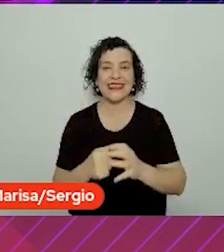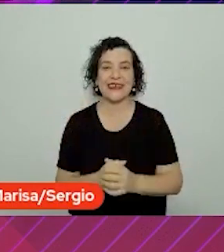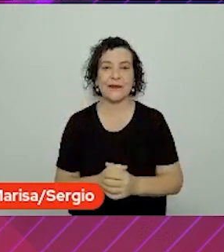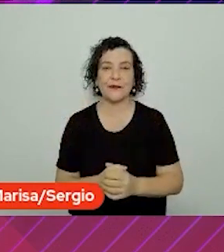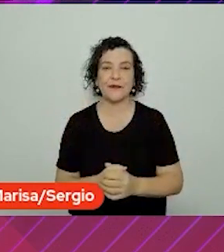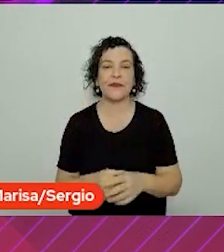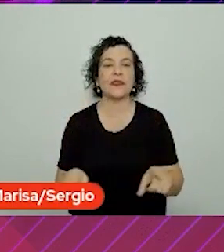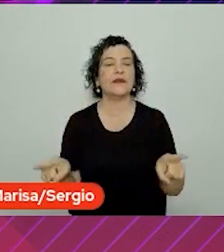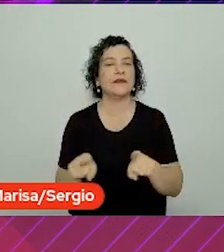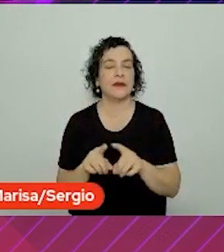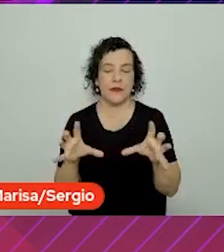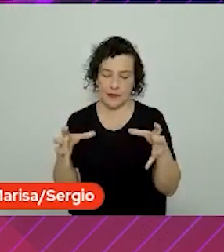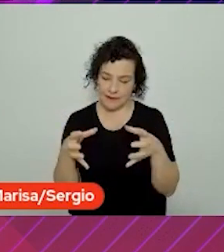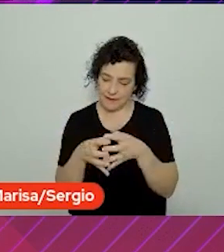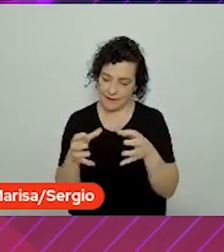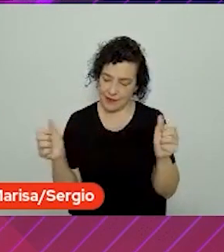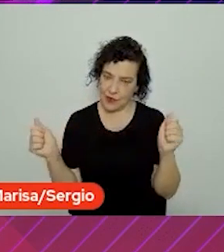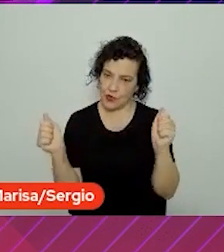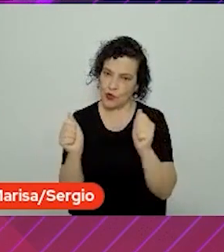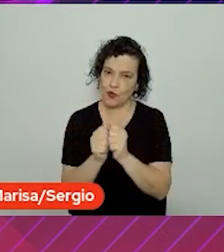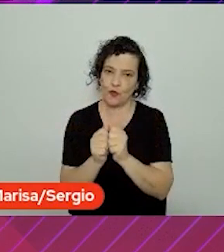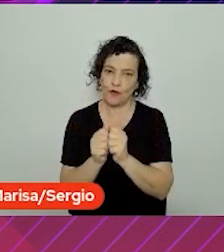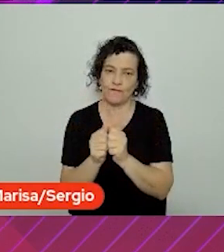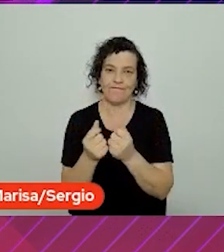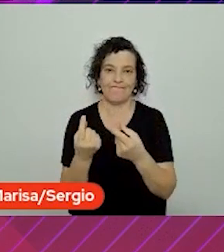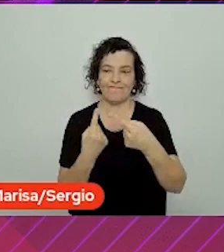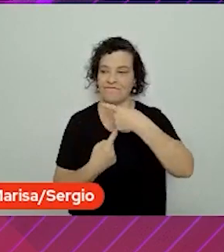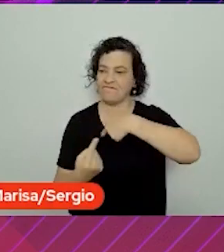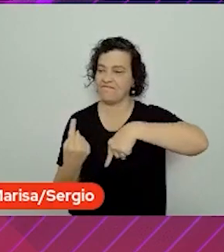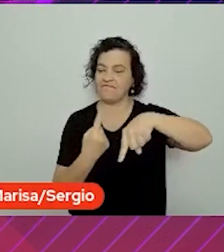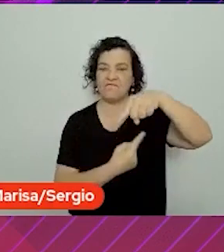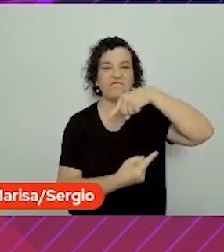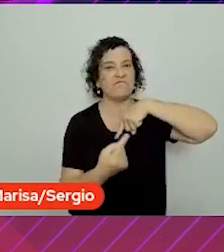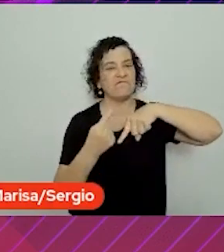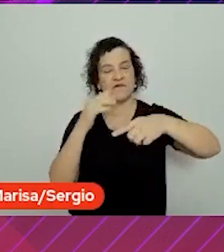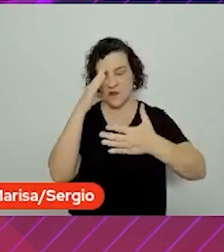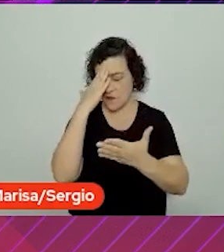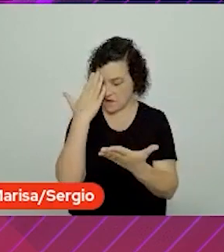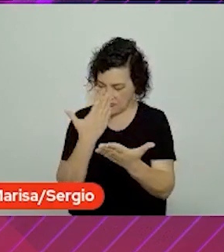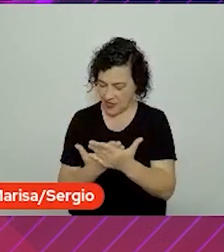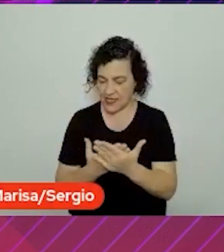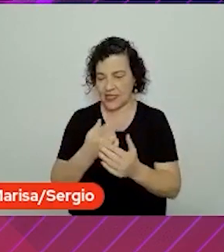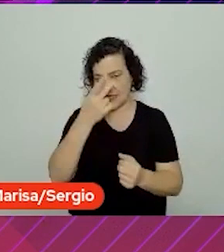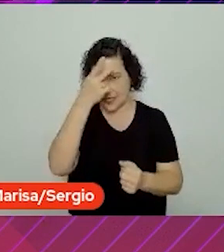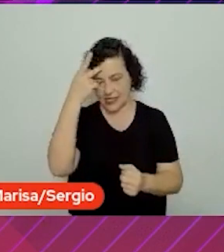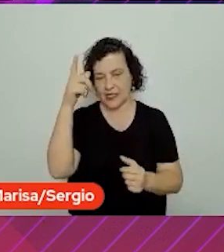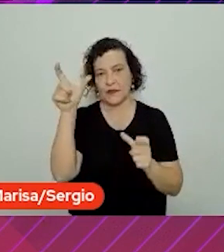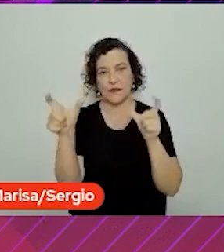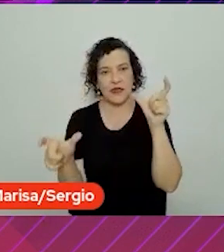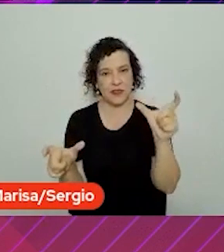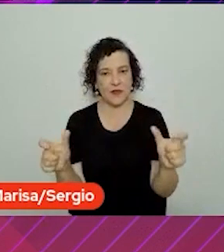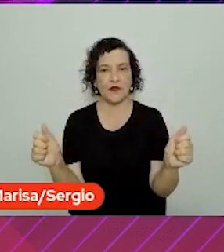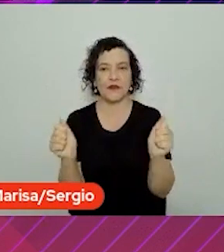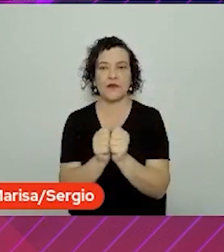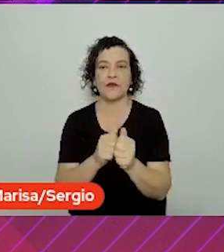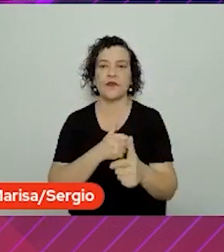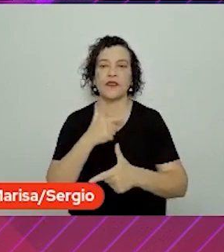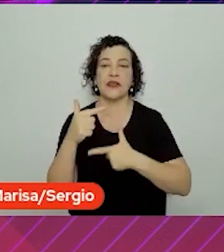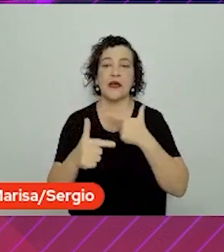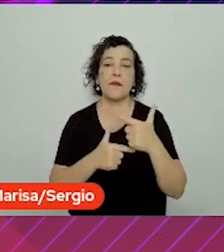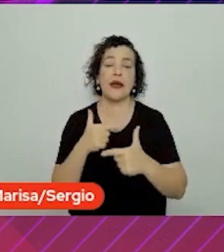A gente ganha capital social, ou seja, a gente ganha confiança das pessoas com quem a gente trabalha,